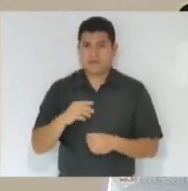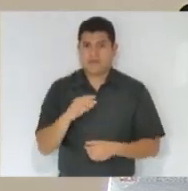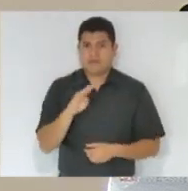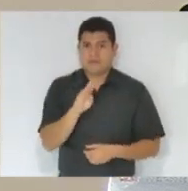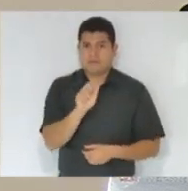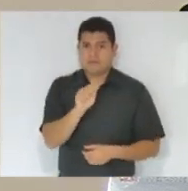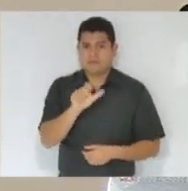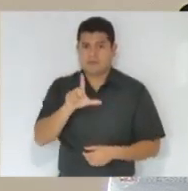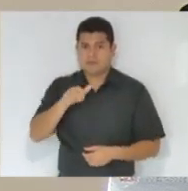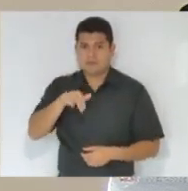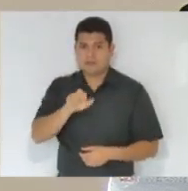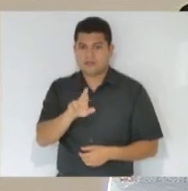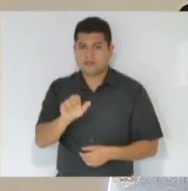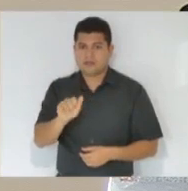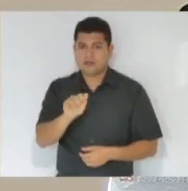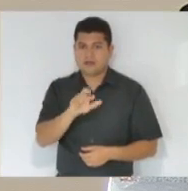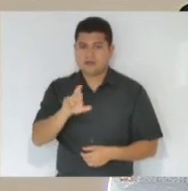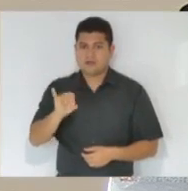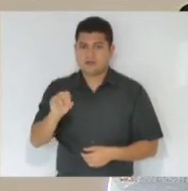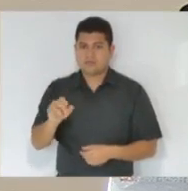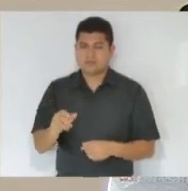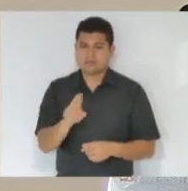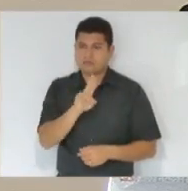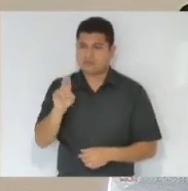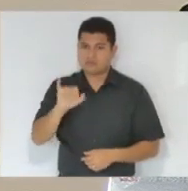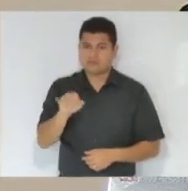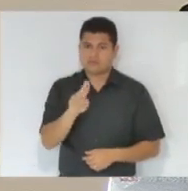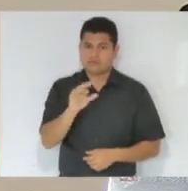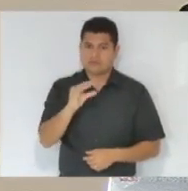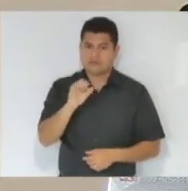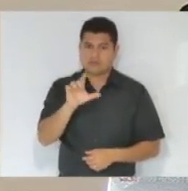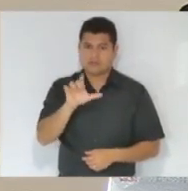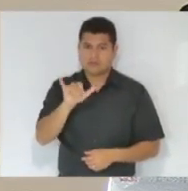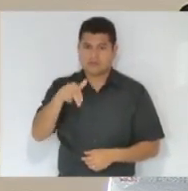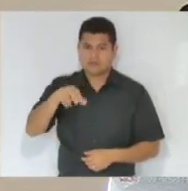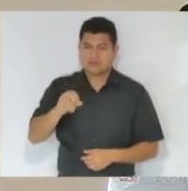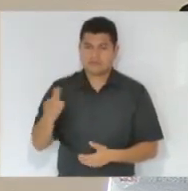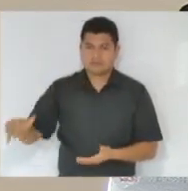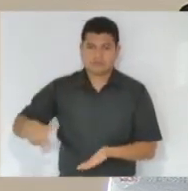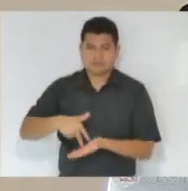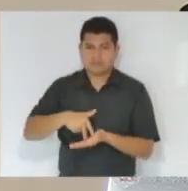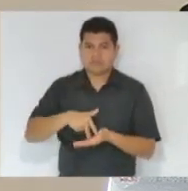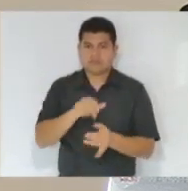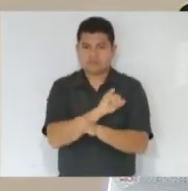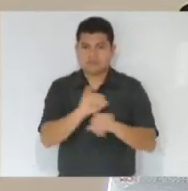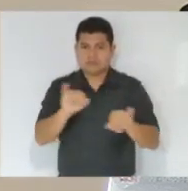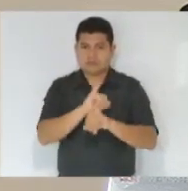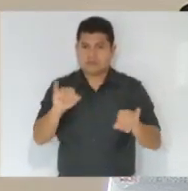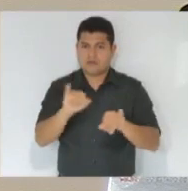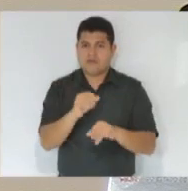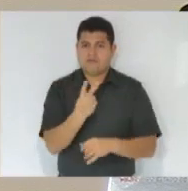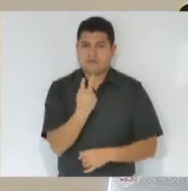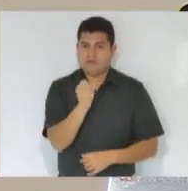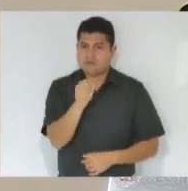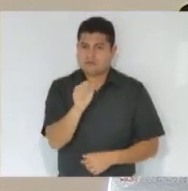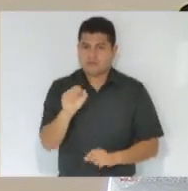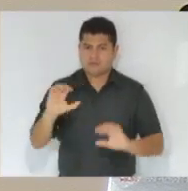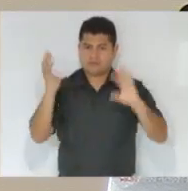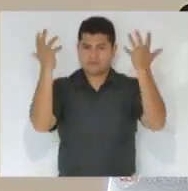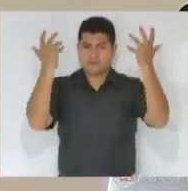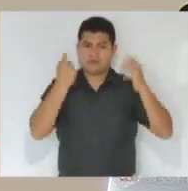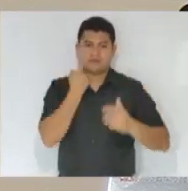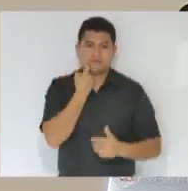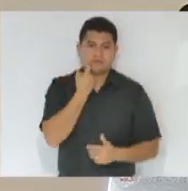Silva, Juscelino da Silva Guimarães, fizesse uso da palavra para divulgar a 28ª Festa do